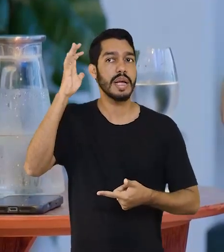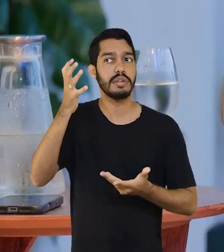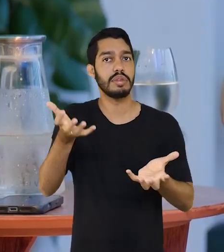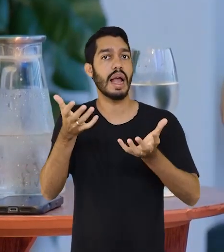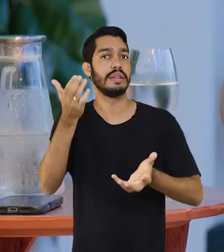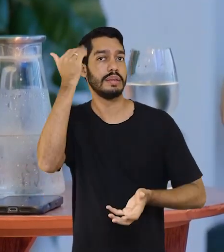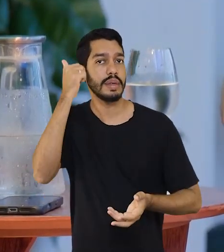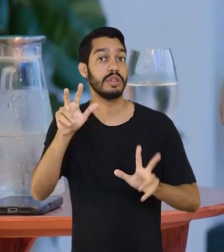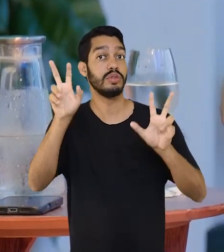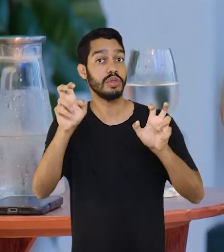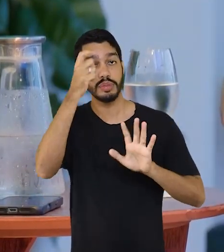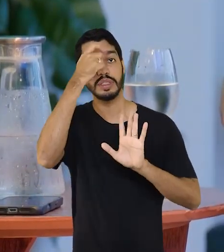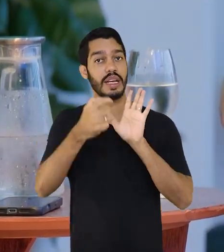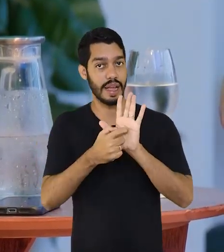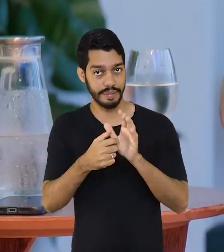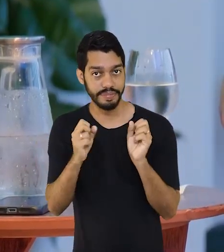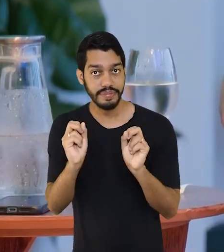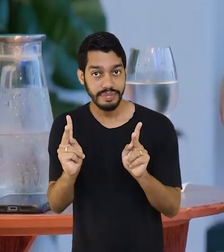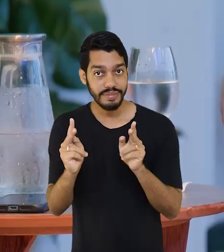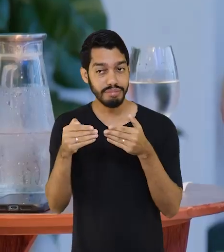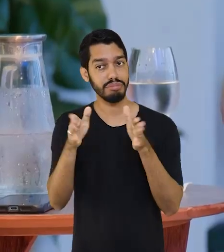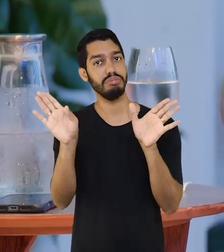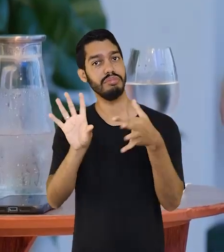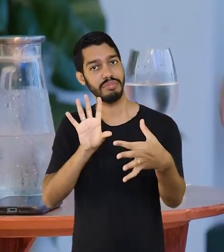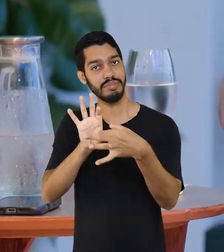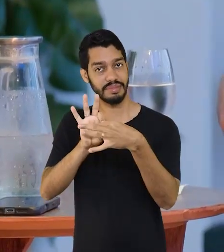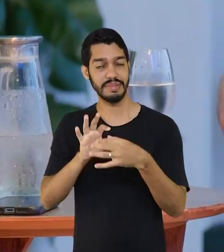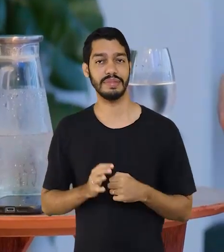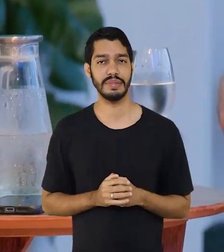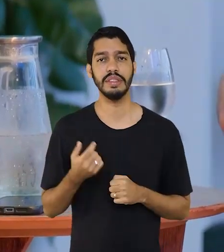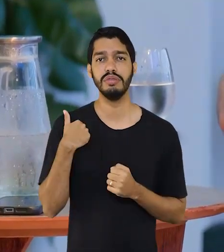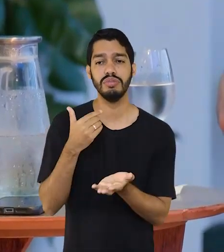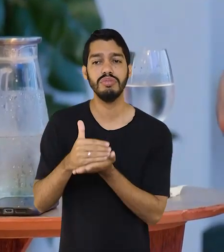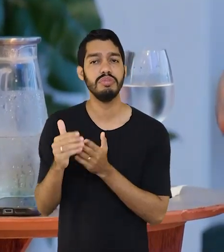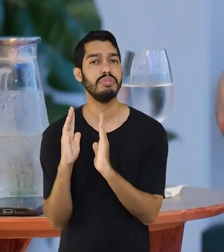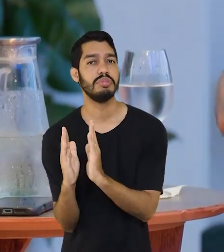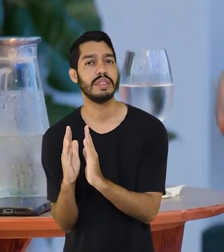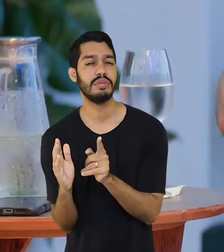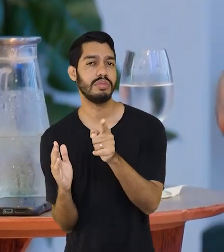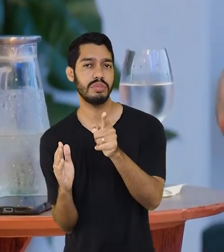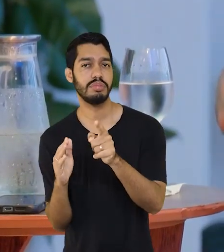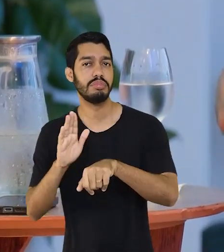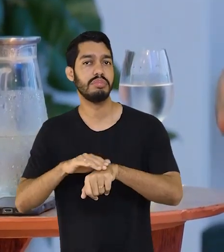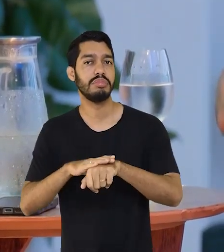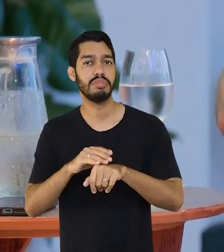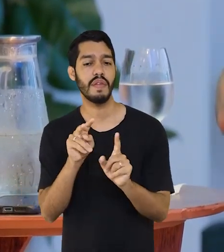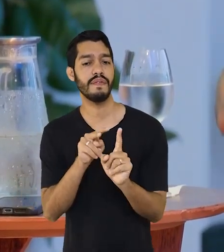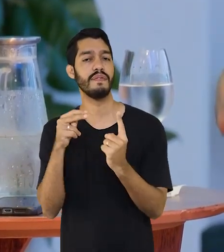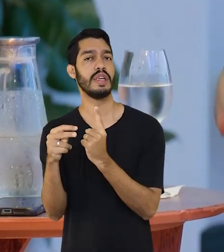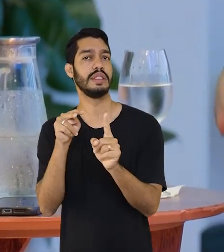pensam sobre a inteligência artificial como um todo. E aí o bloco que eu pensei de começar é sobre a sua